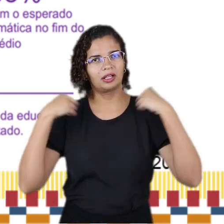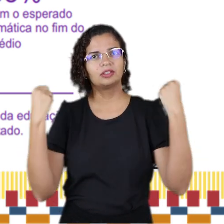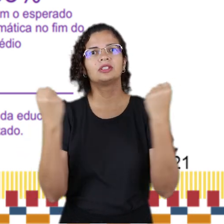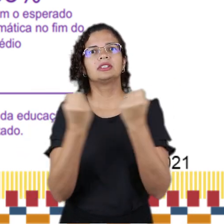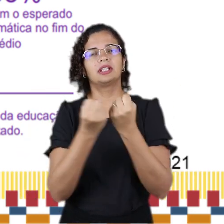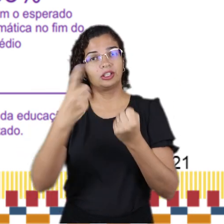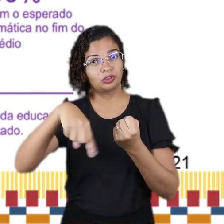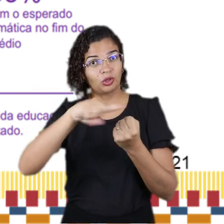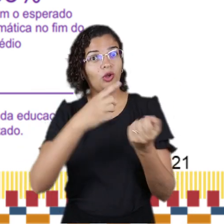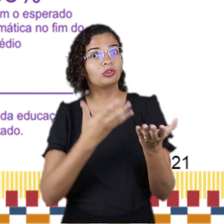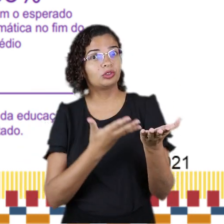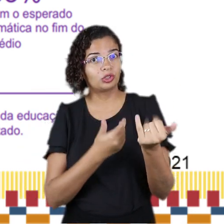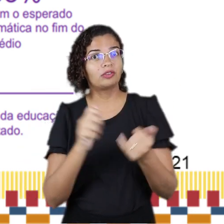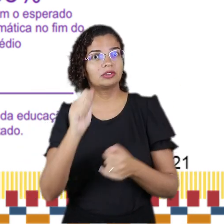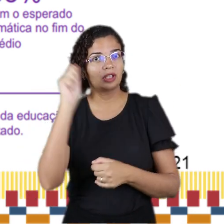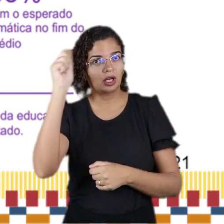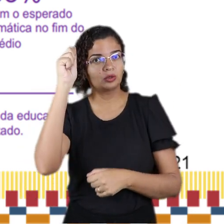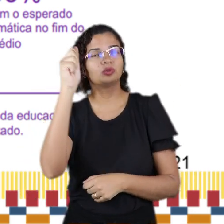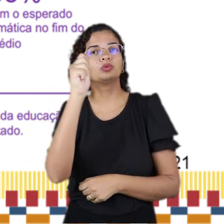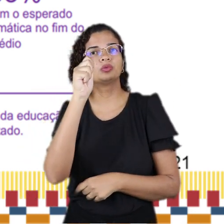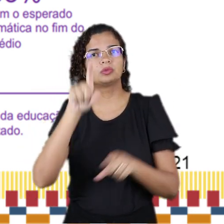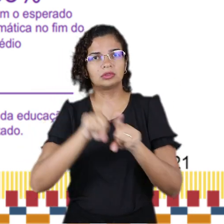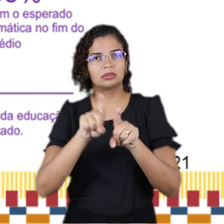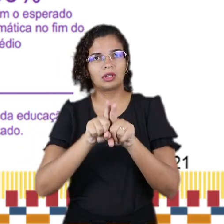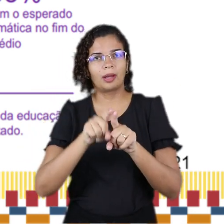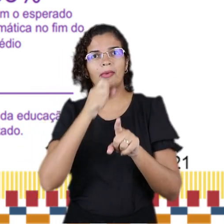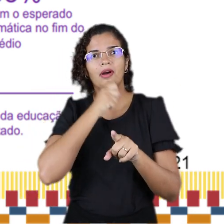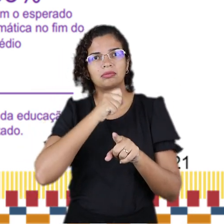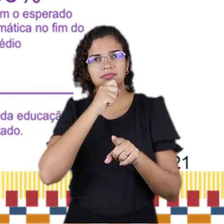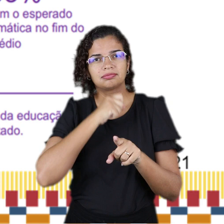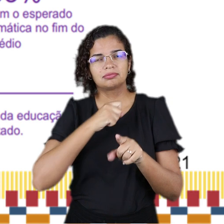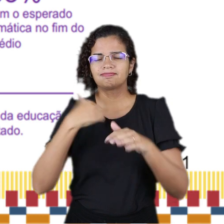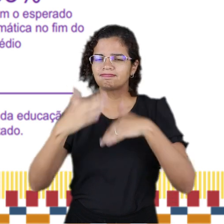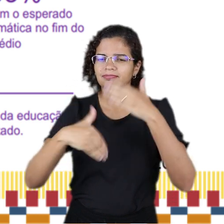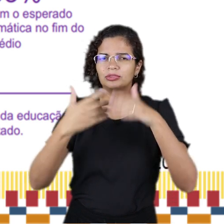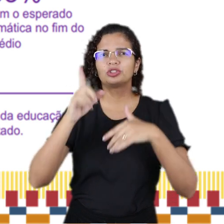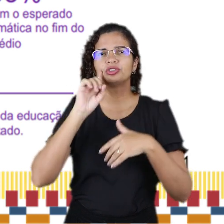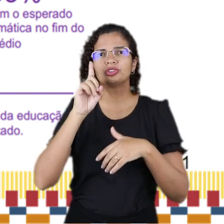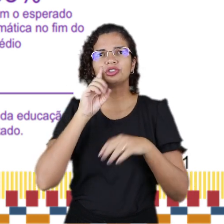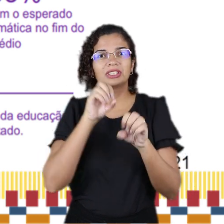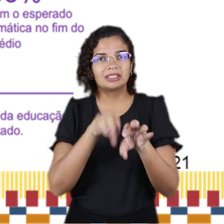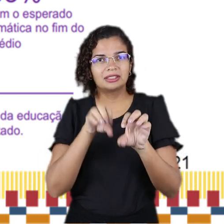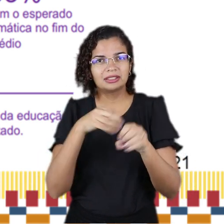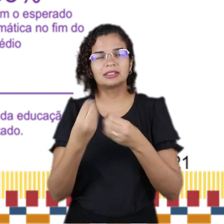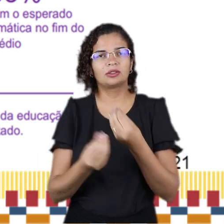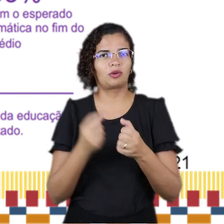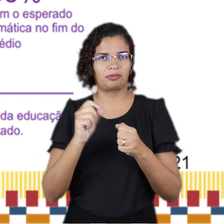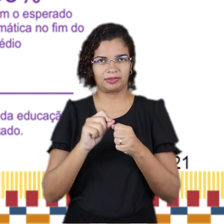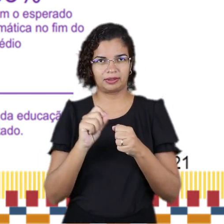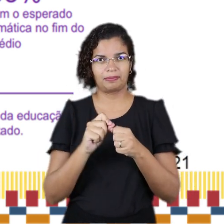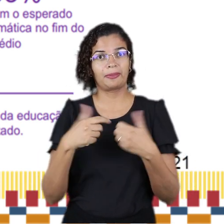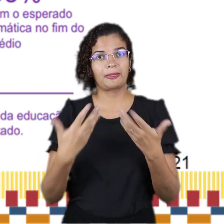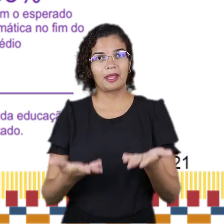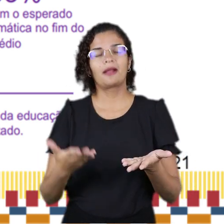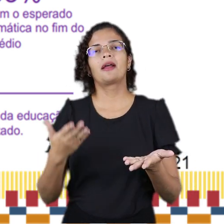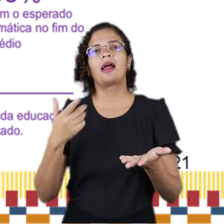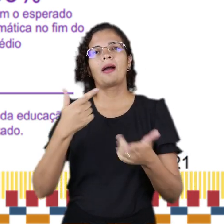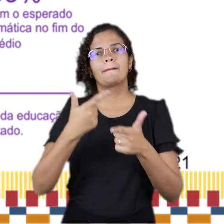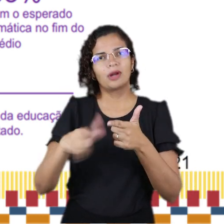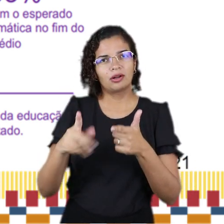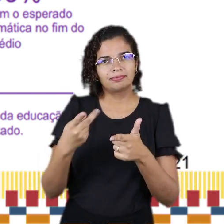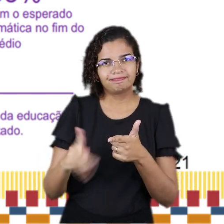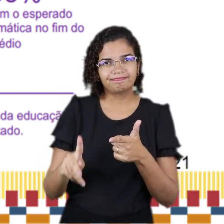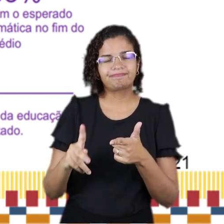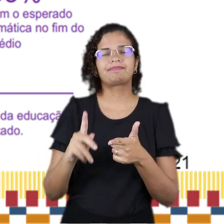Também adultos e idosos, que percorrem, né? Esse nível de ensino. E aí, esse problema, ele